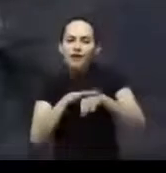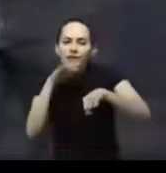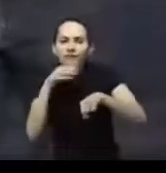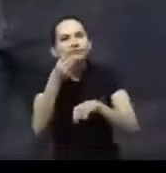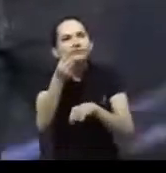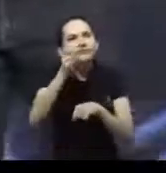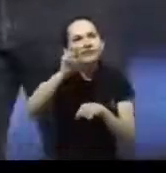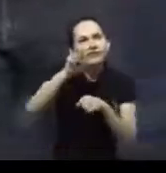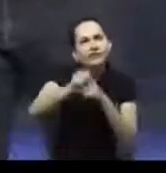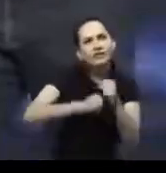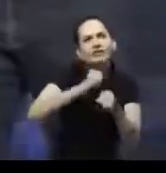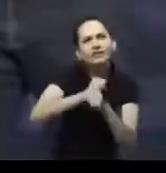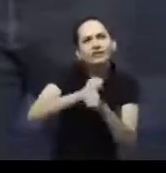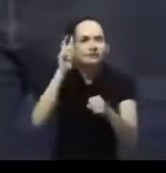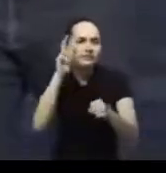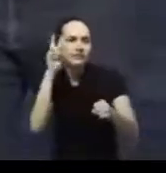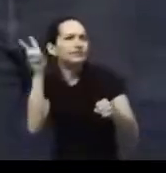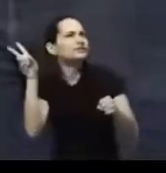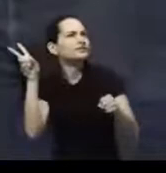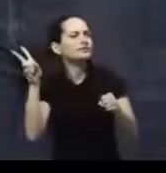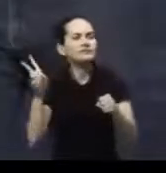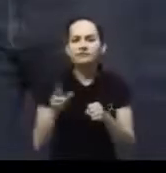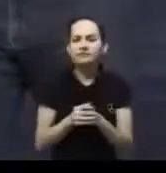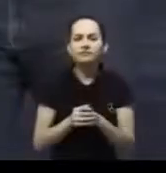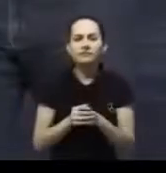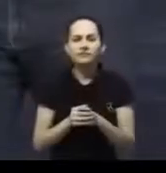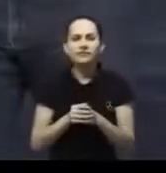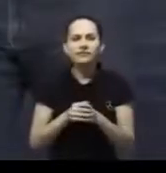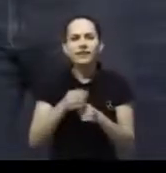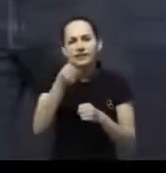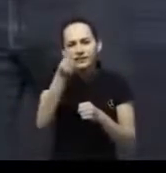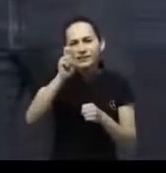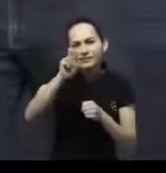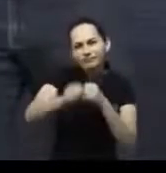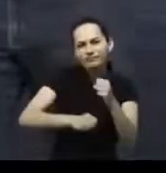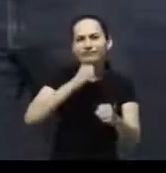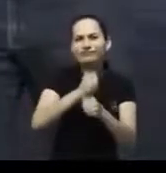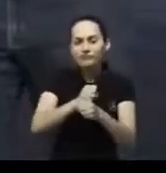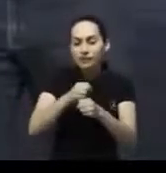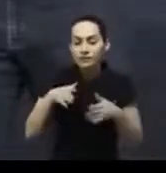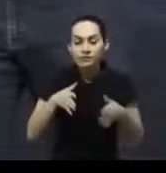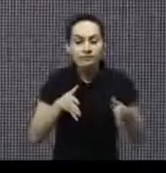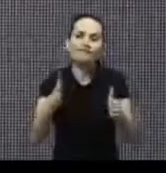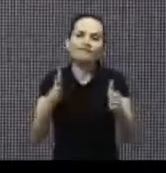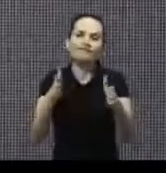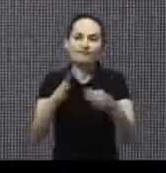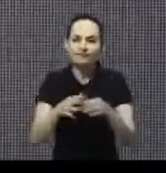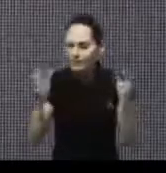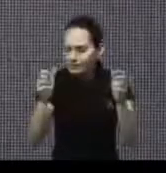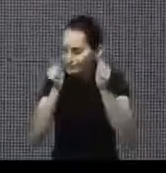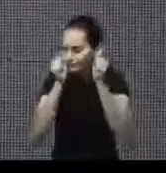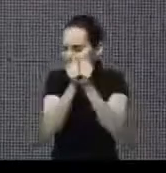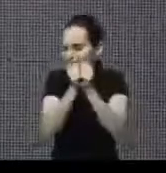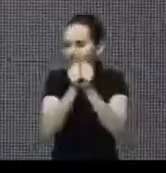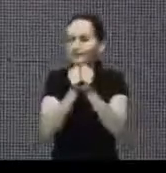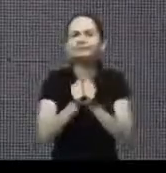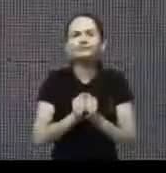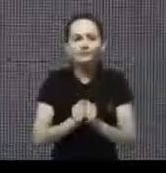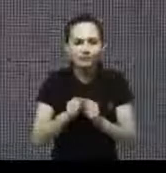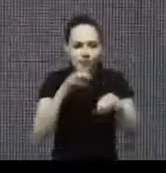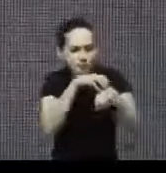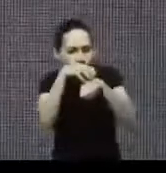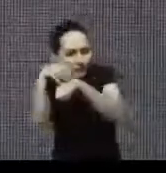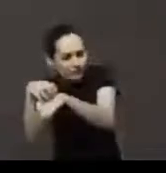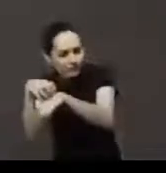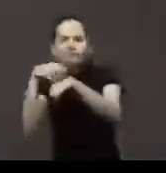que 65 anos de história e são 65 anos de estrada junto com